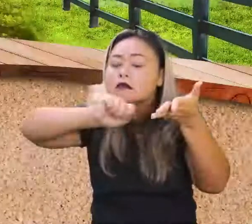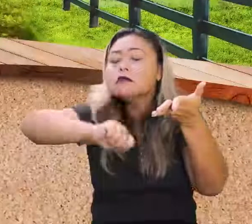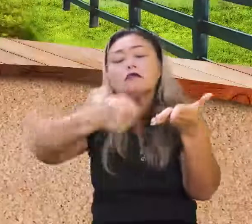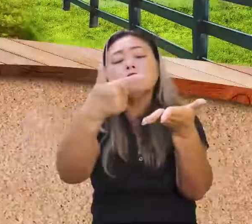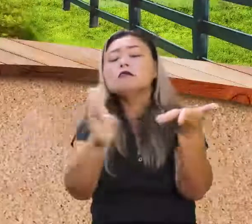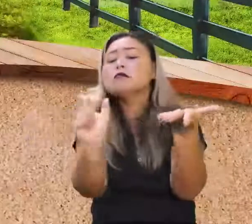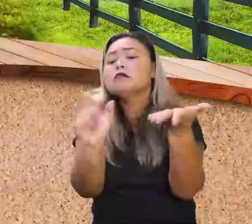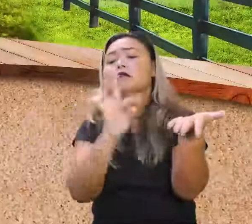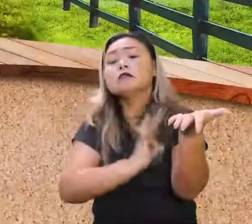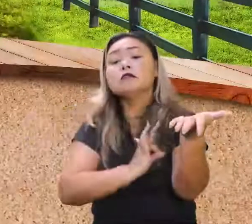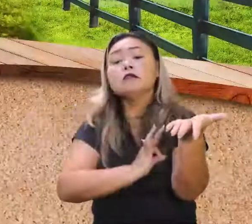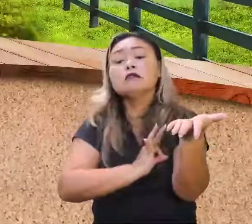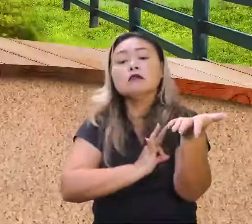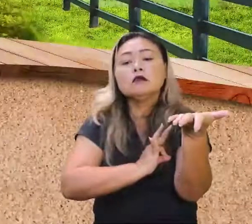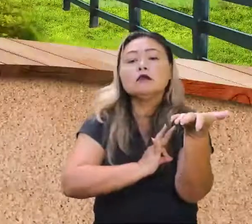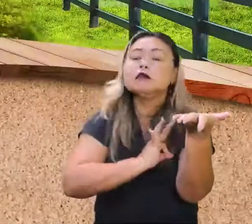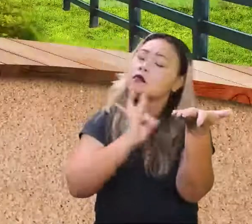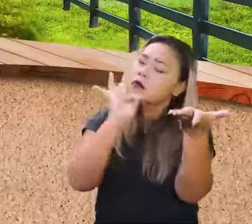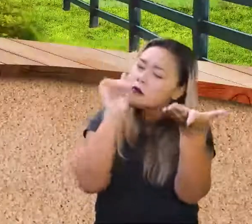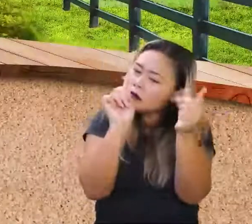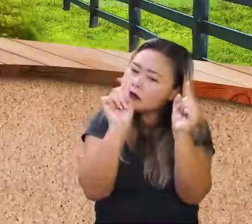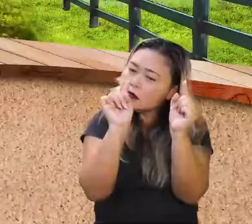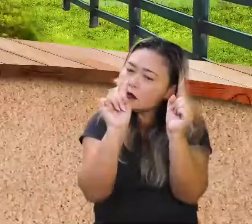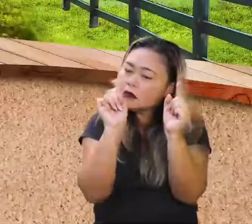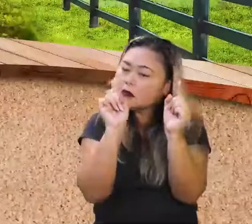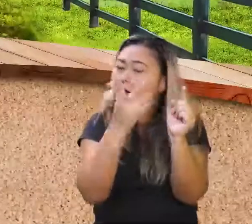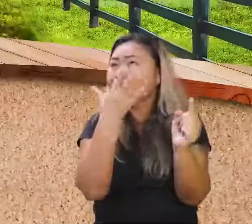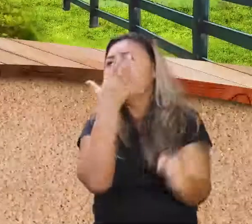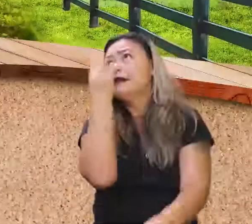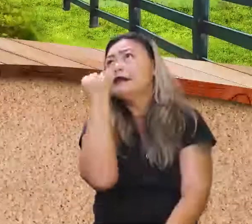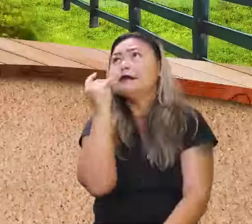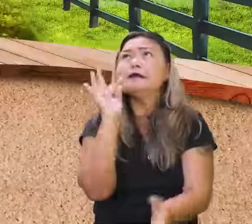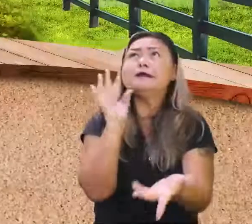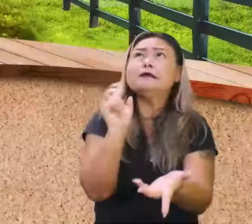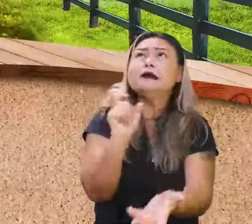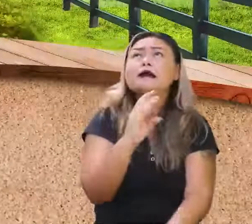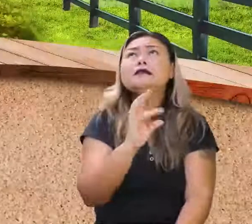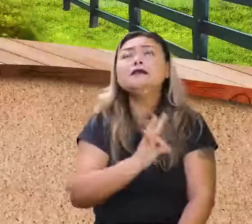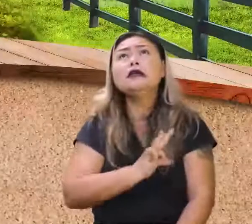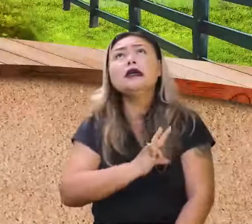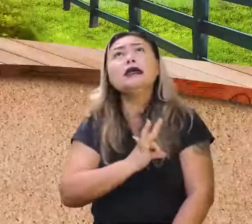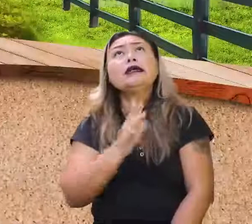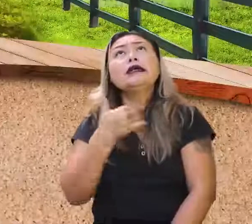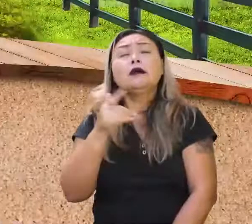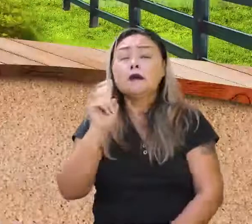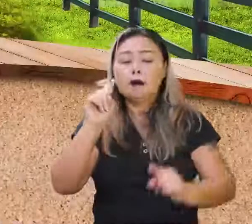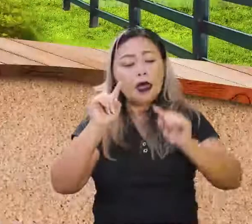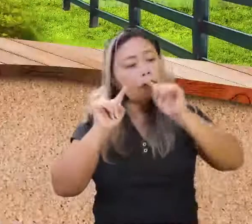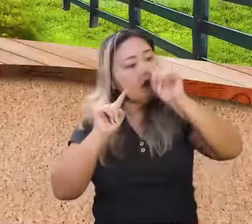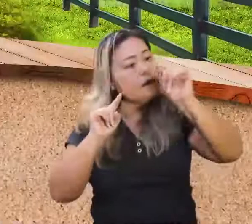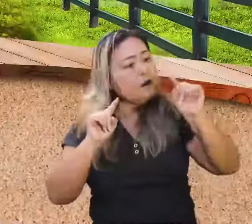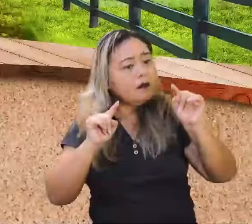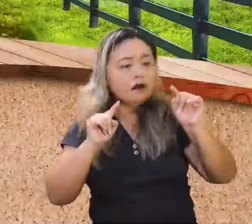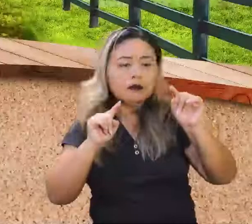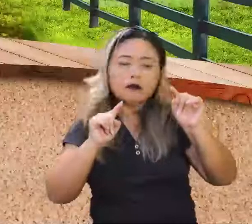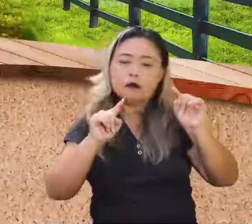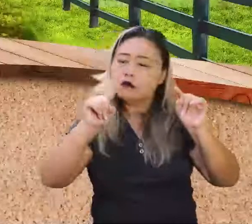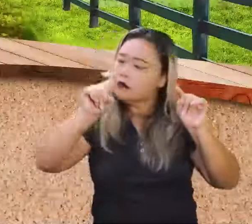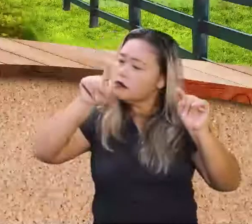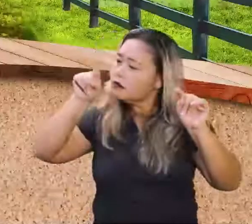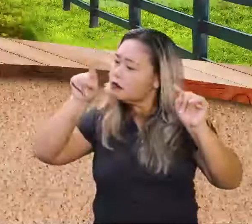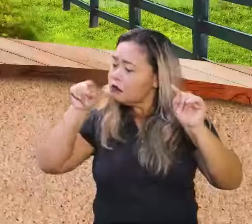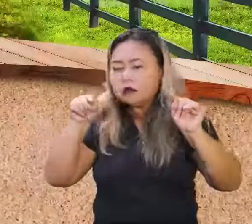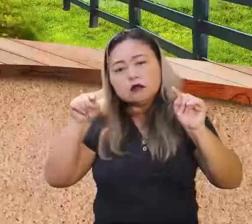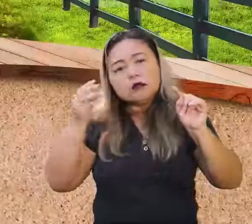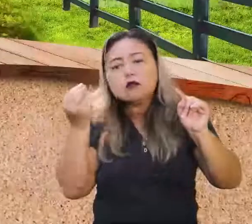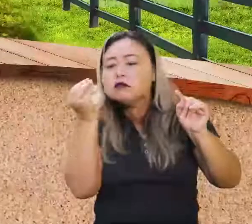termo técnico. É só você colocar ali, ó. Esqueci de colocar o termo técnico? Abre um parênteses, bem em cima,